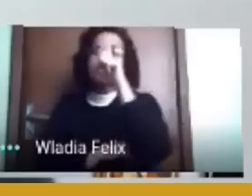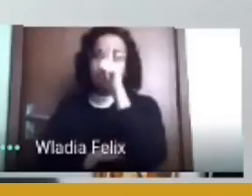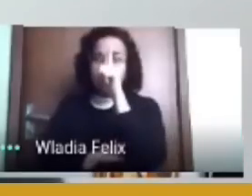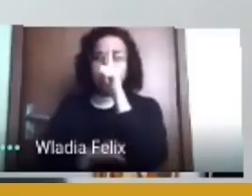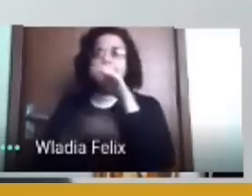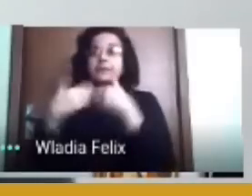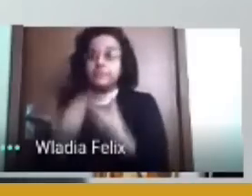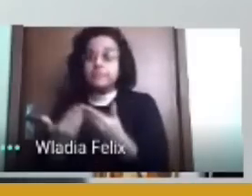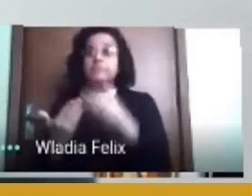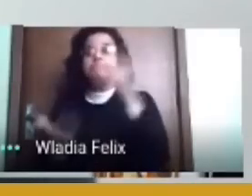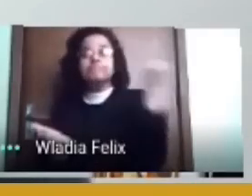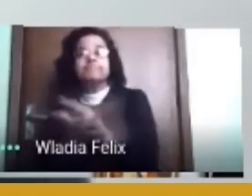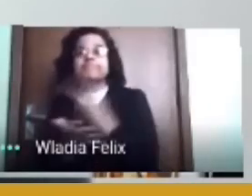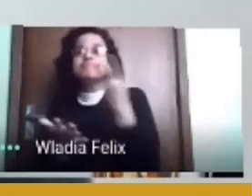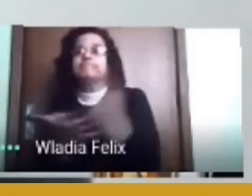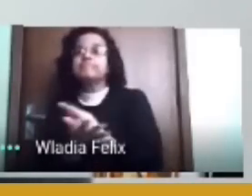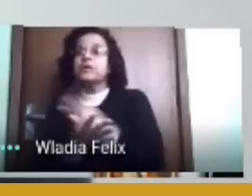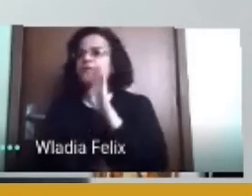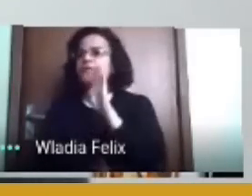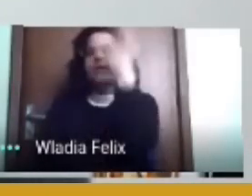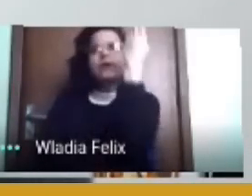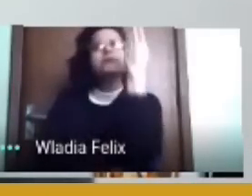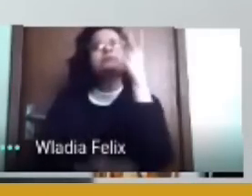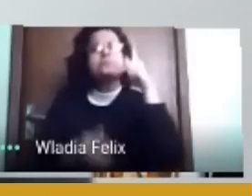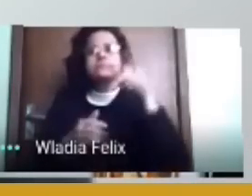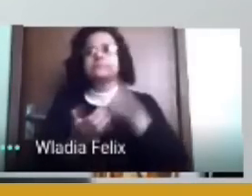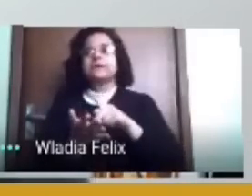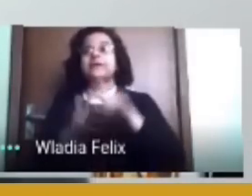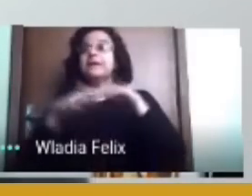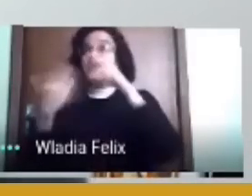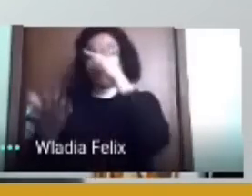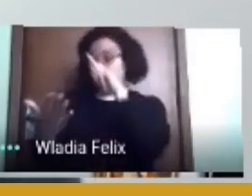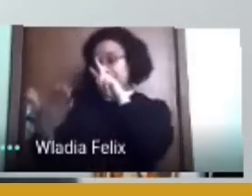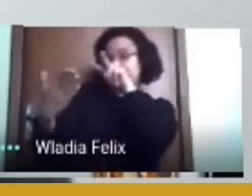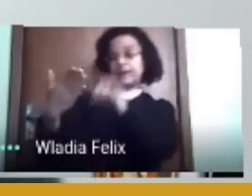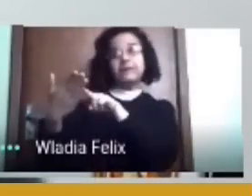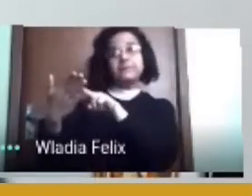pessoas acabam por acreditar nessas notícias falsas e